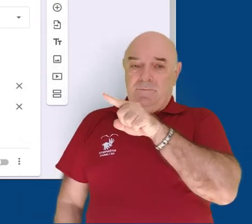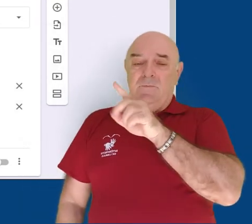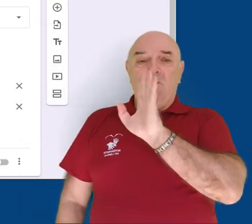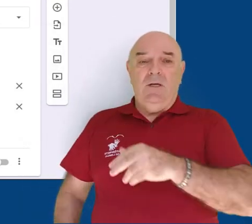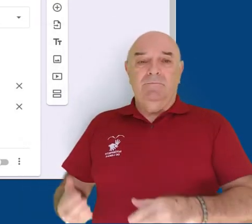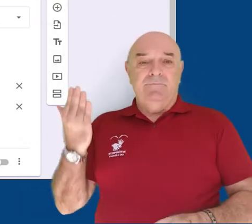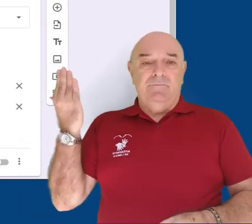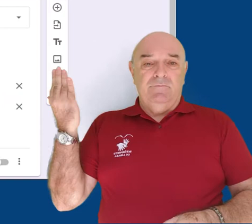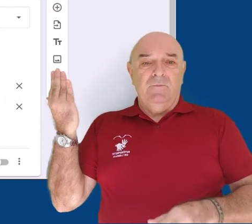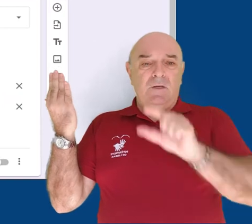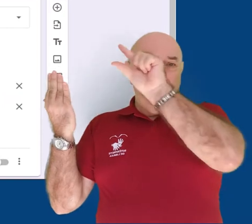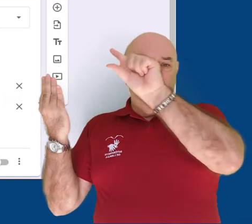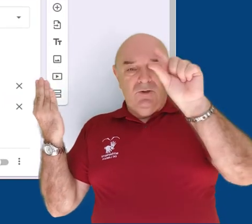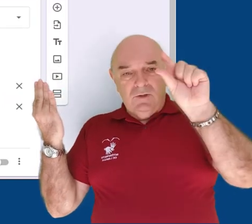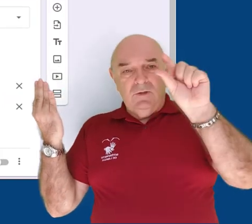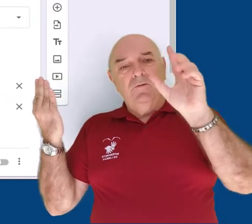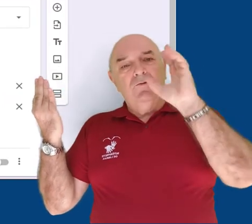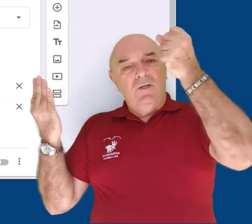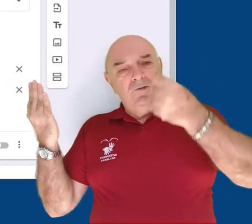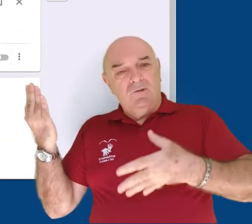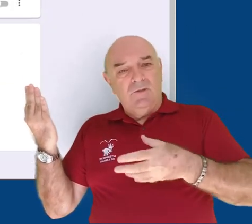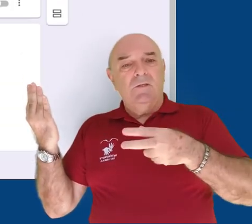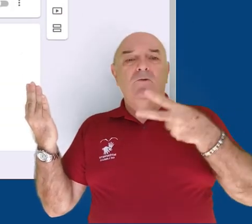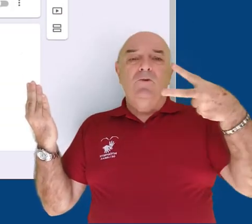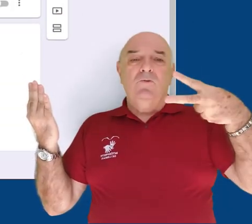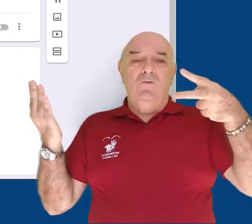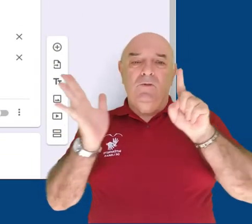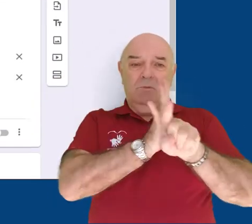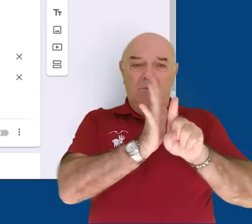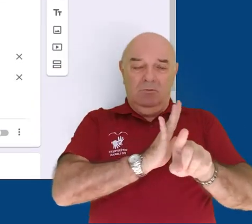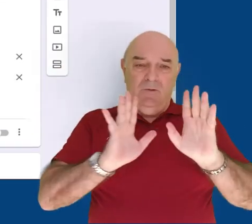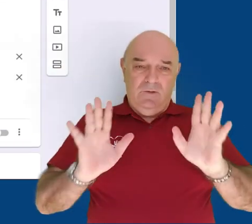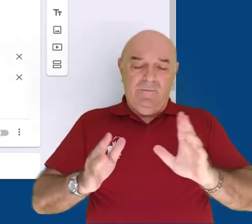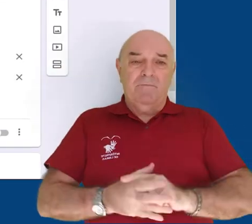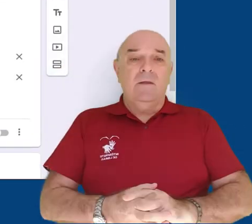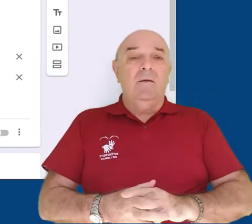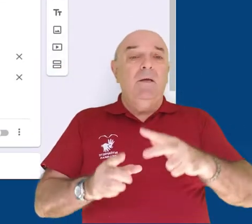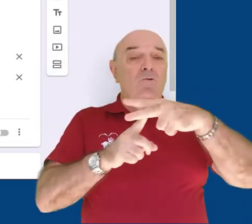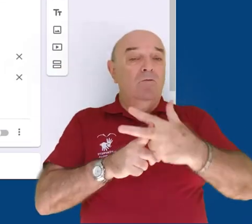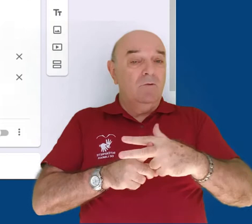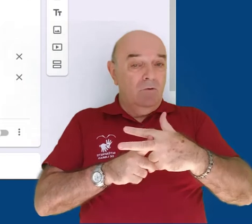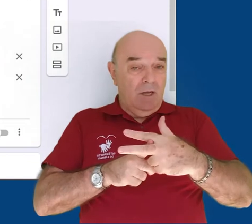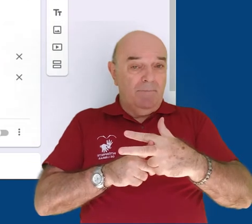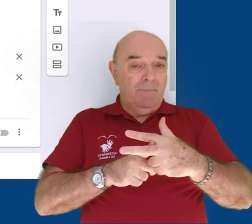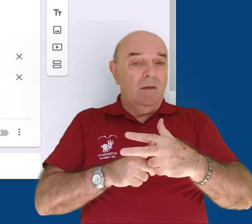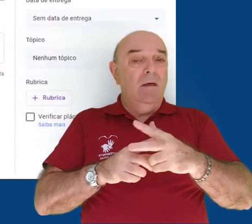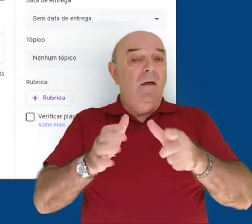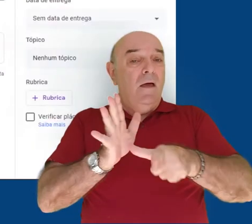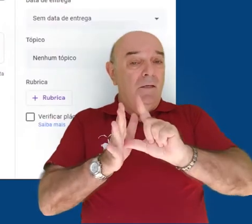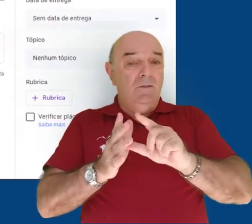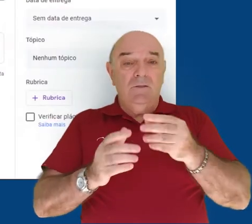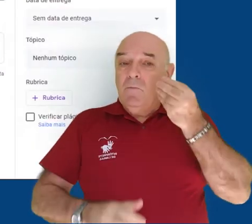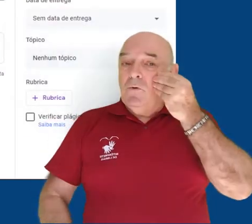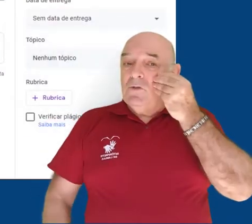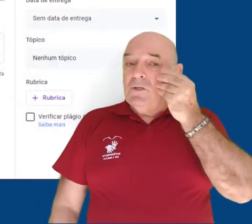com título descrição e duas questões de múltipla escolha mas antes de configurar mas essas questões quero voltar com vocês rapidamente